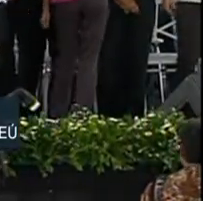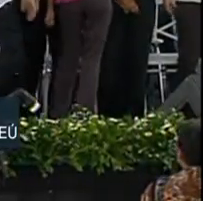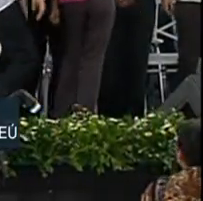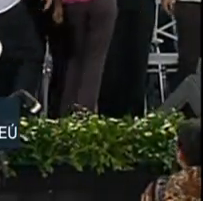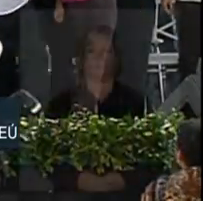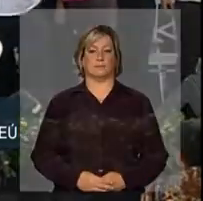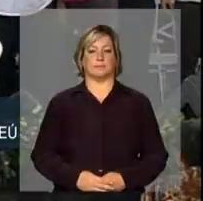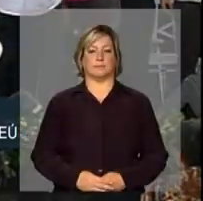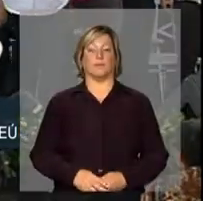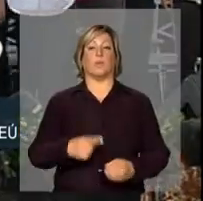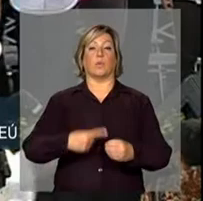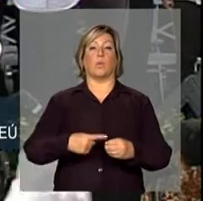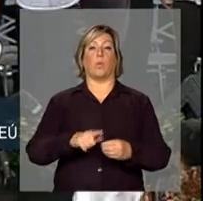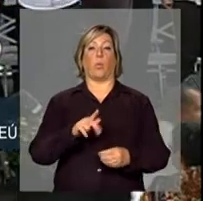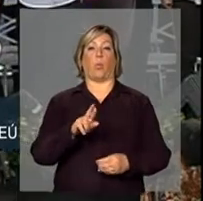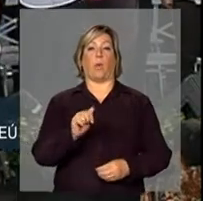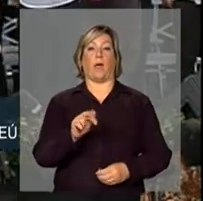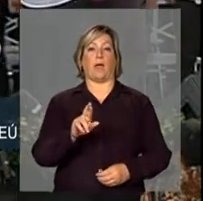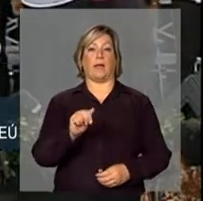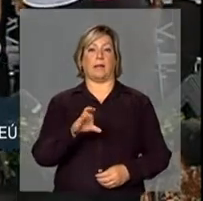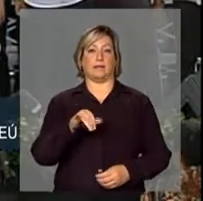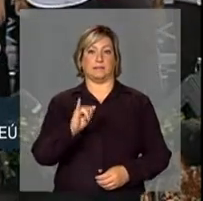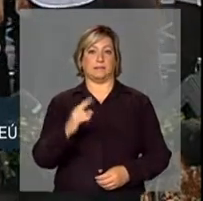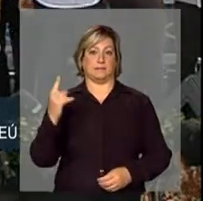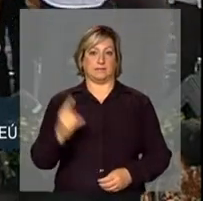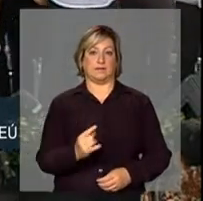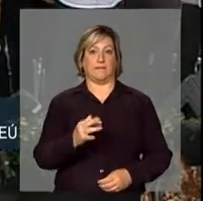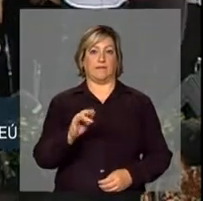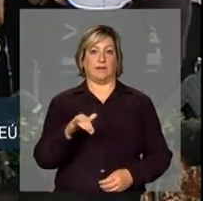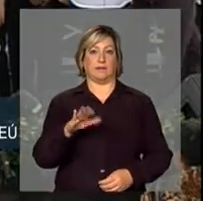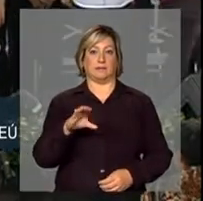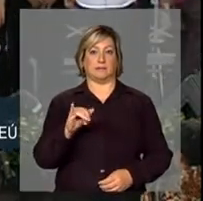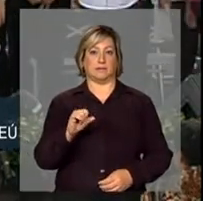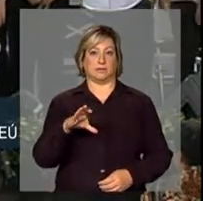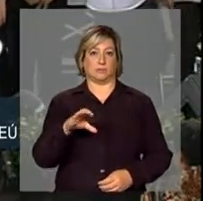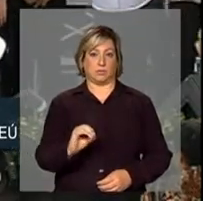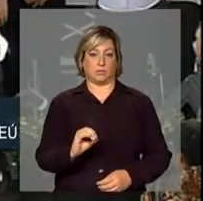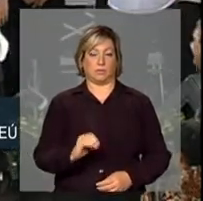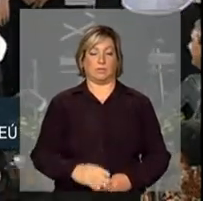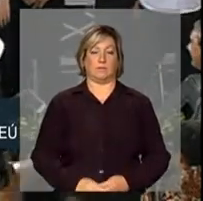De Guaraci, Francisco de Soles.